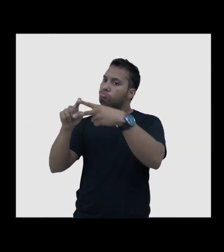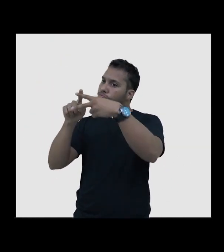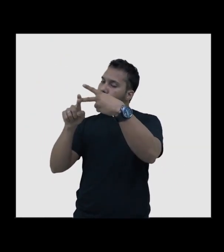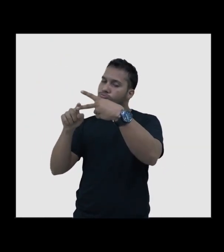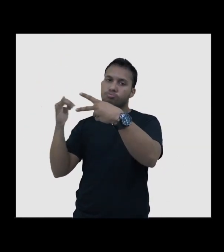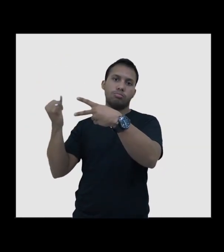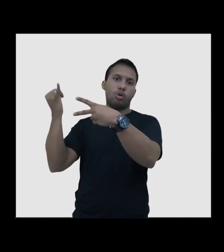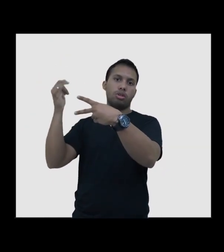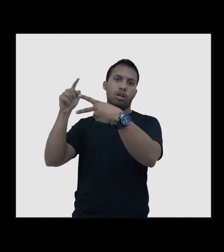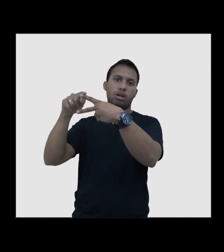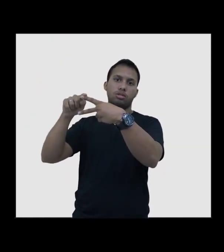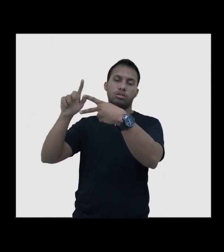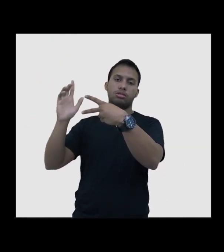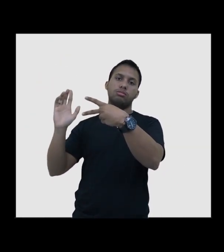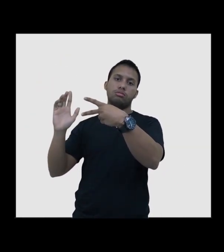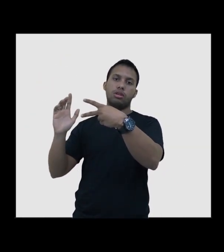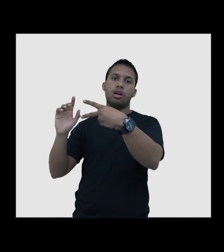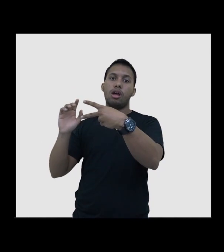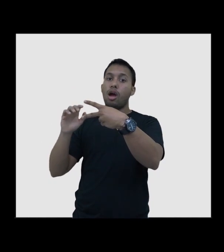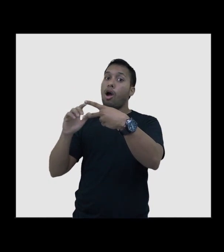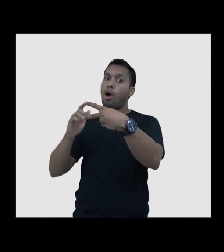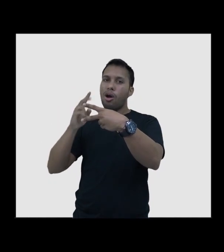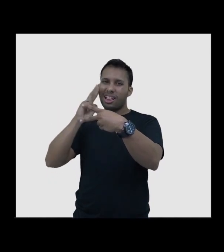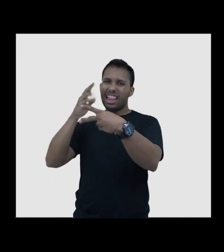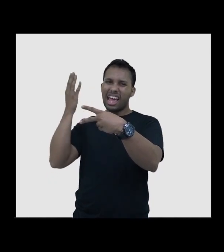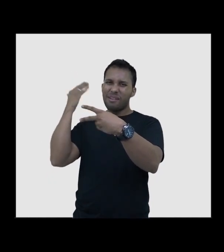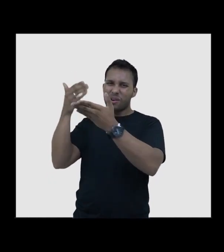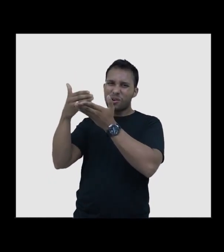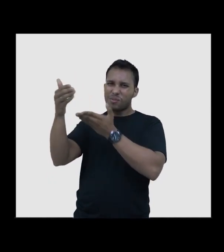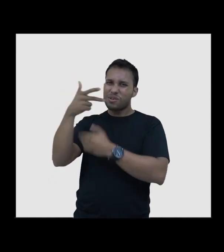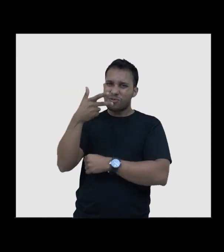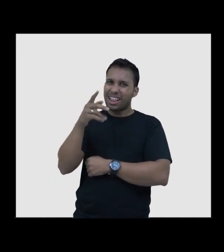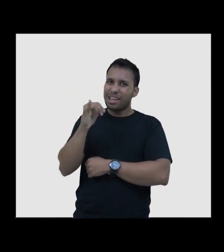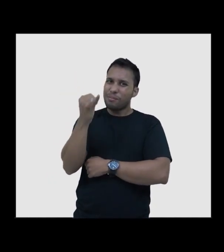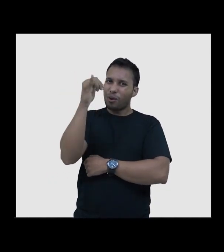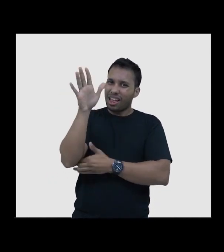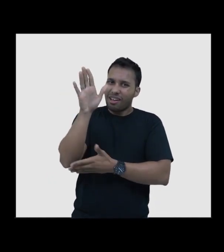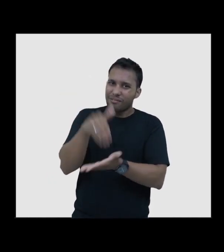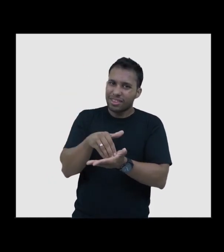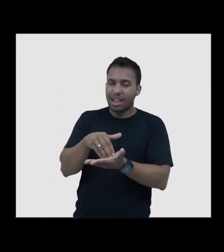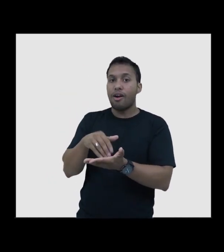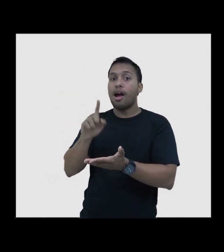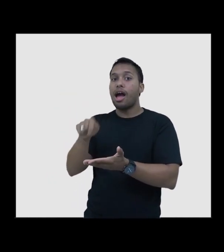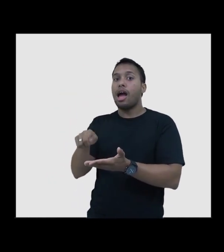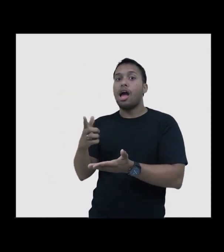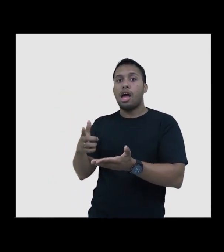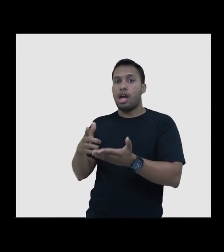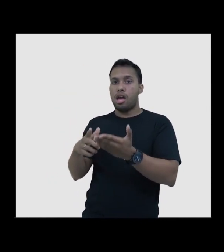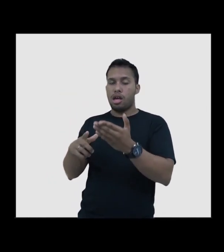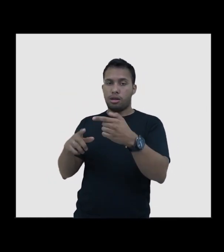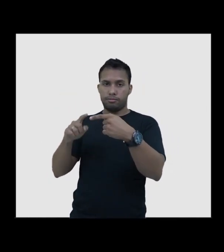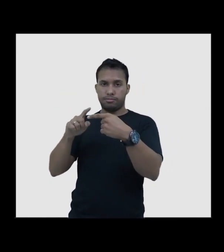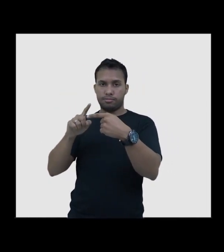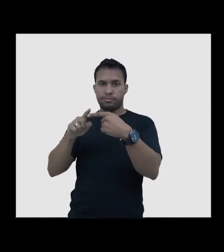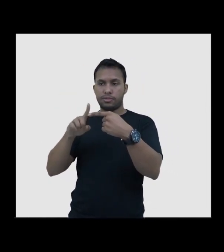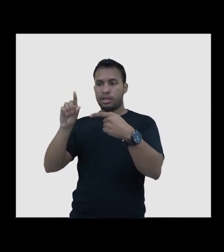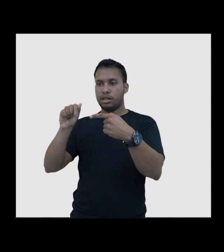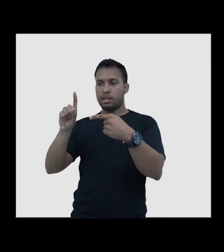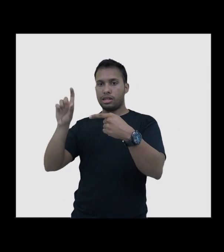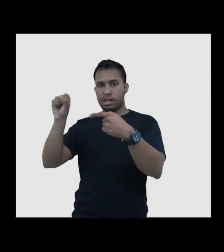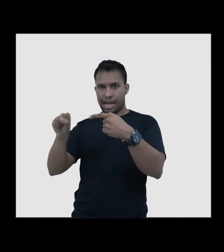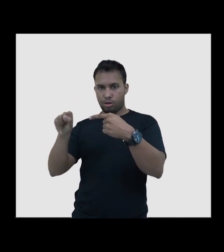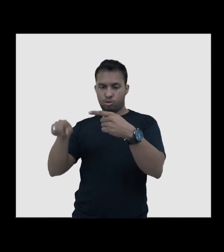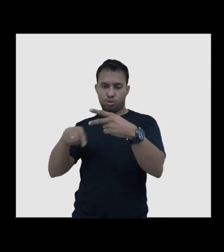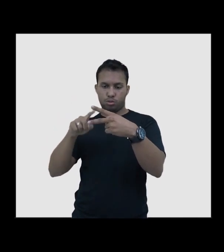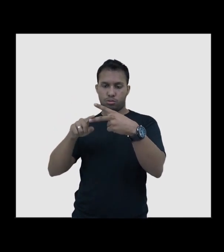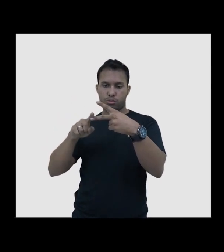de duração, mas tem esses dois dados importantíssimos. Ó. Taxa de dados, que eu tinha falado lá no começo, que isso aqui seria importante na hora